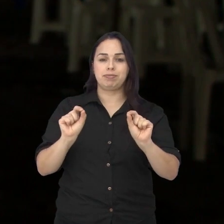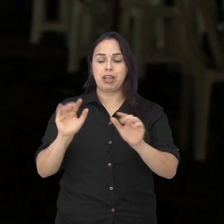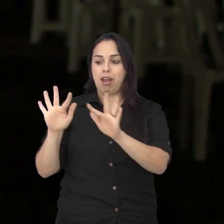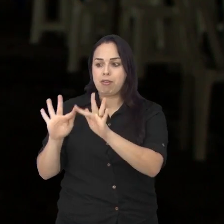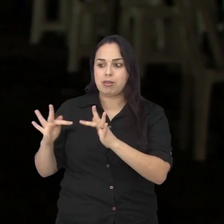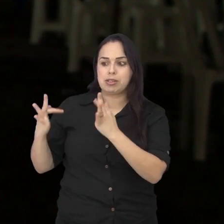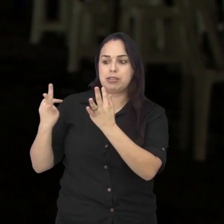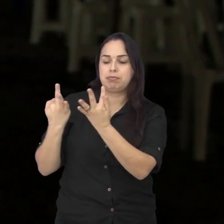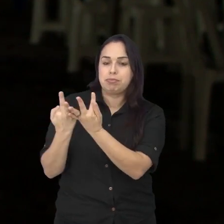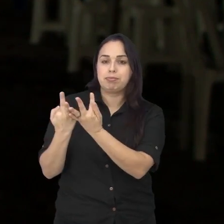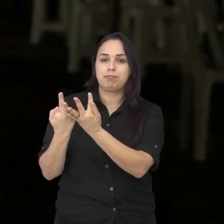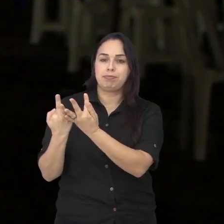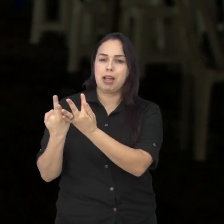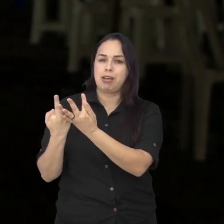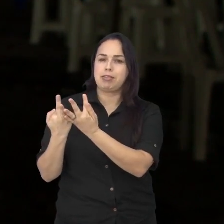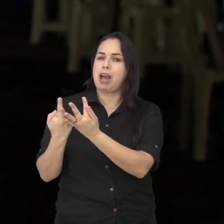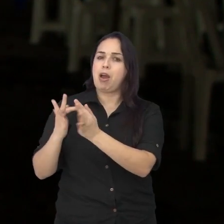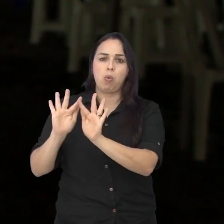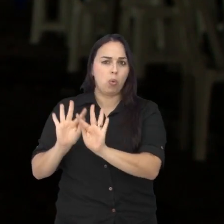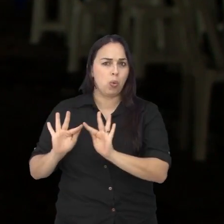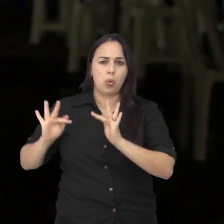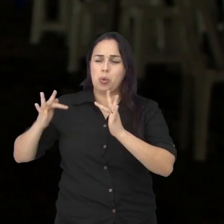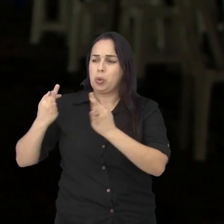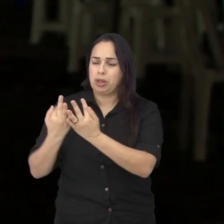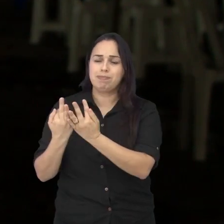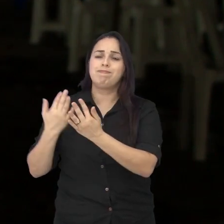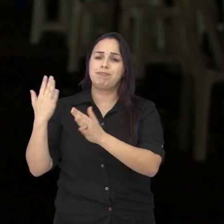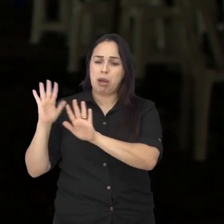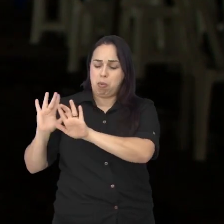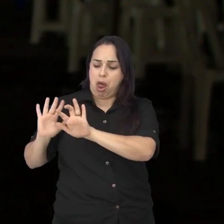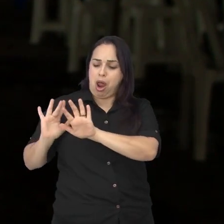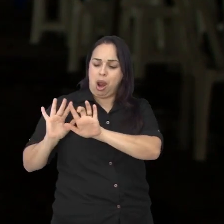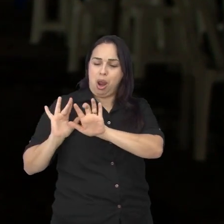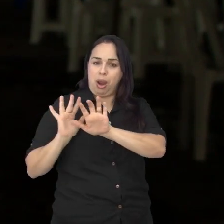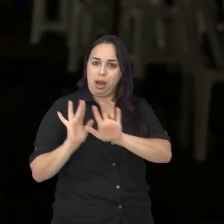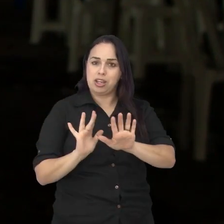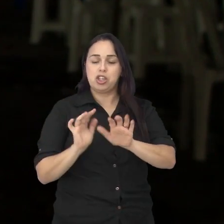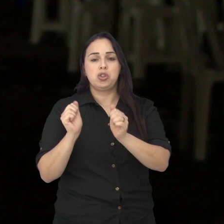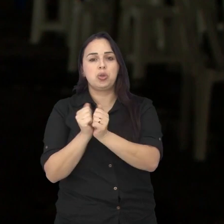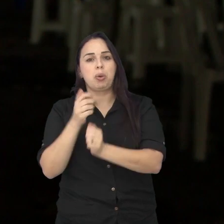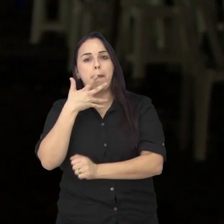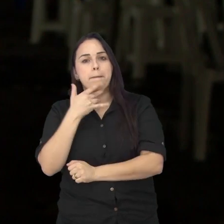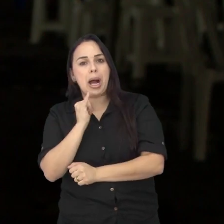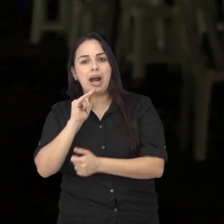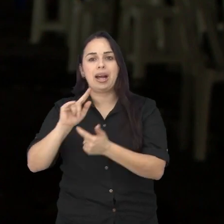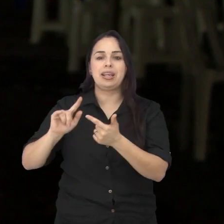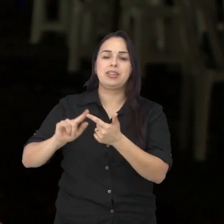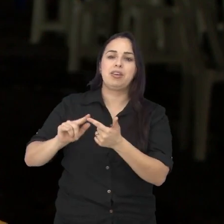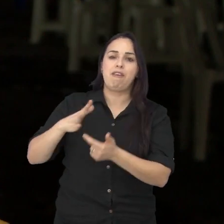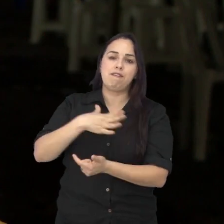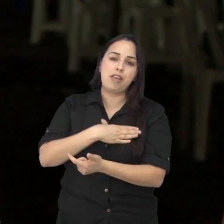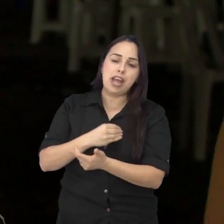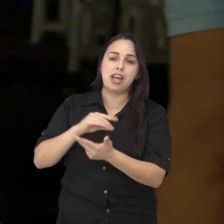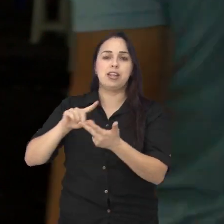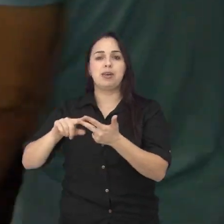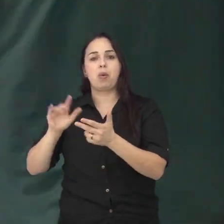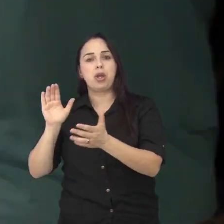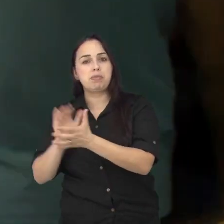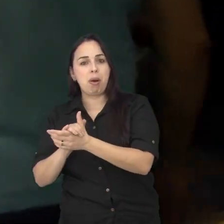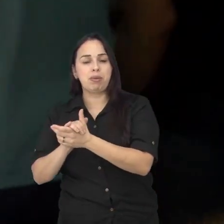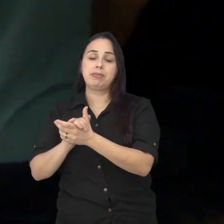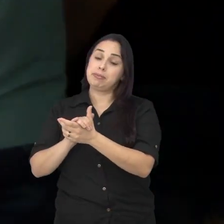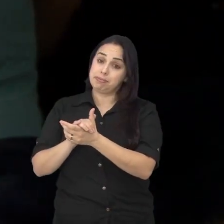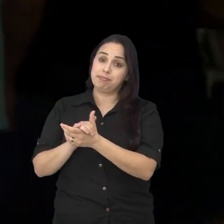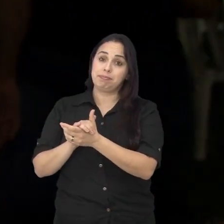muito, que muita família, é muito familiar. As pessoas vêm com os pais, aí tem uns que vêm com os filhos, com